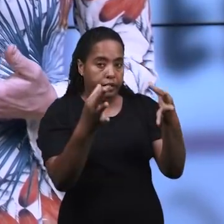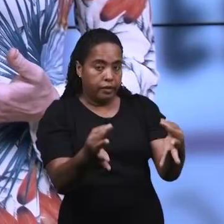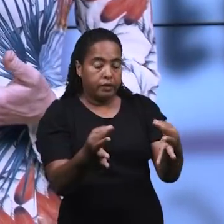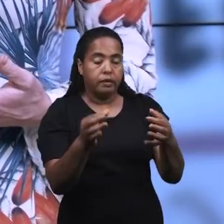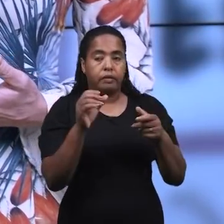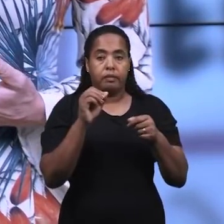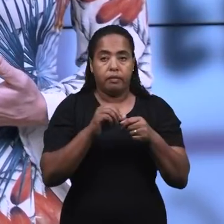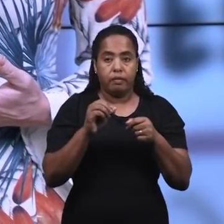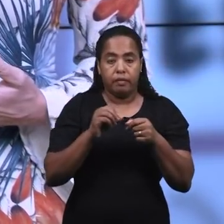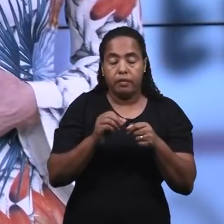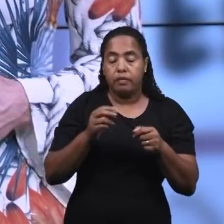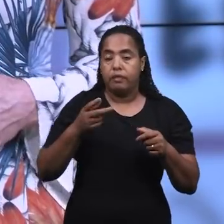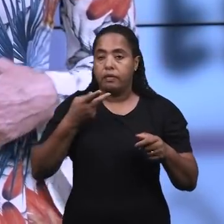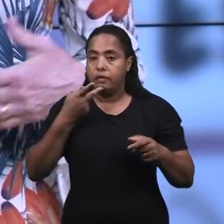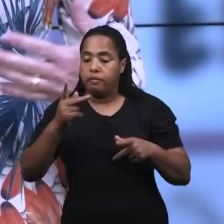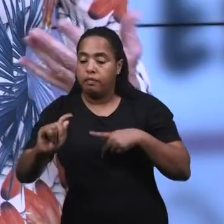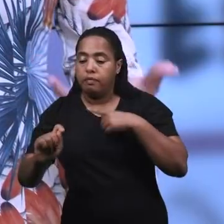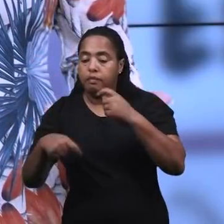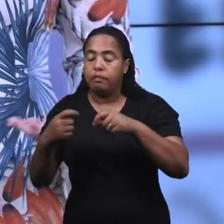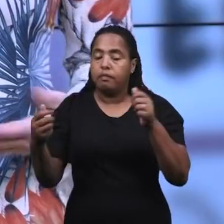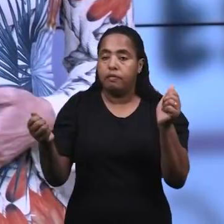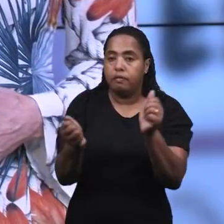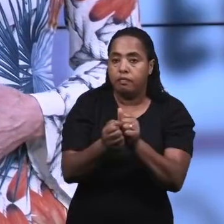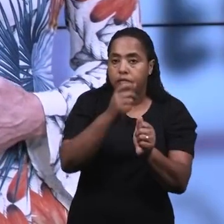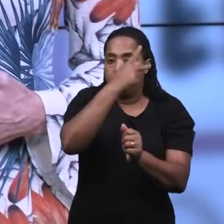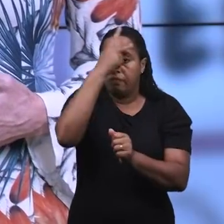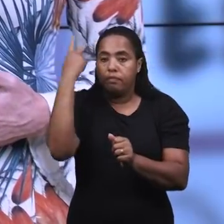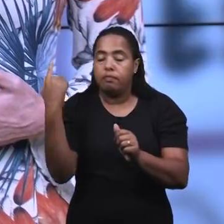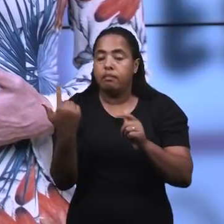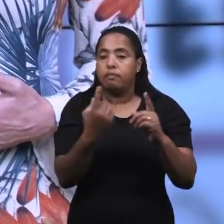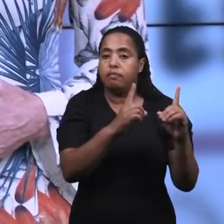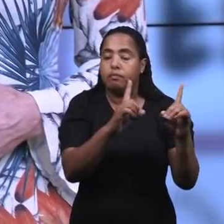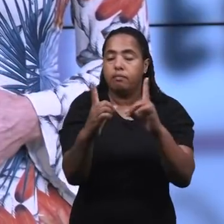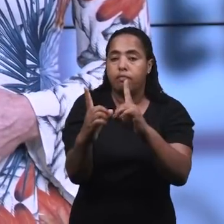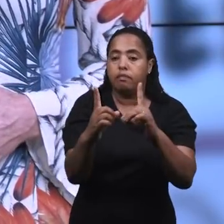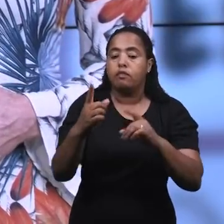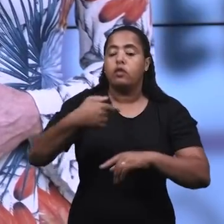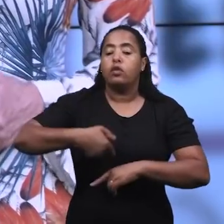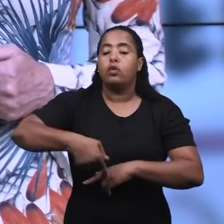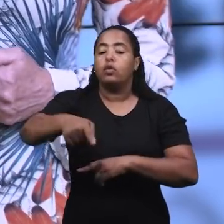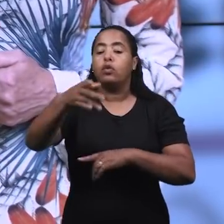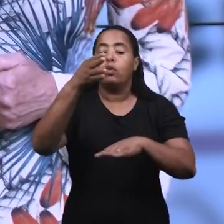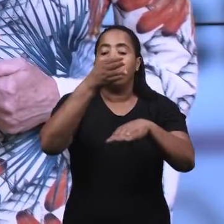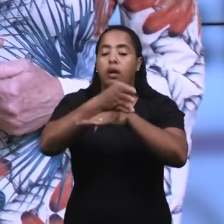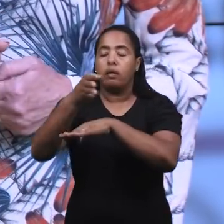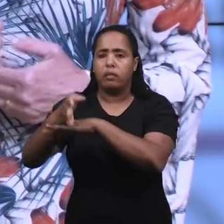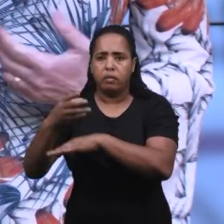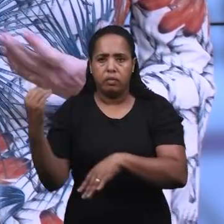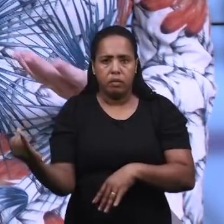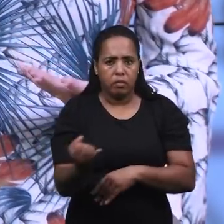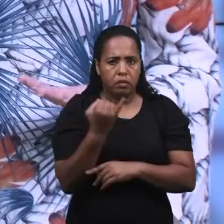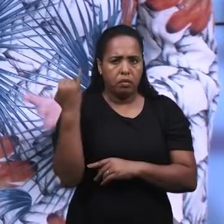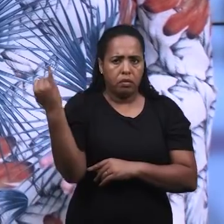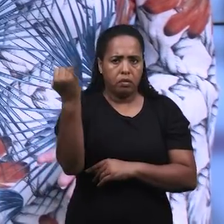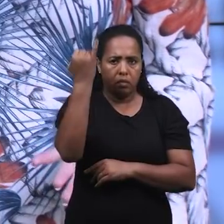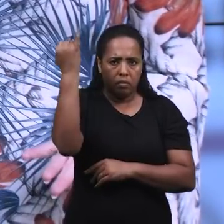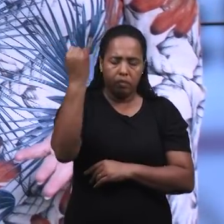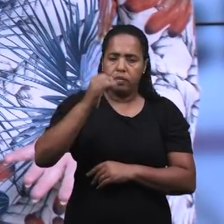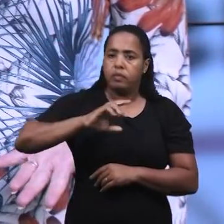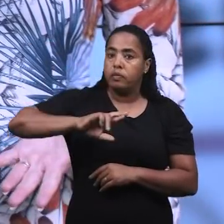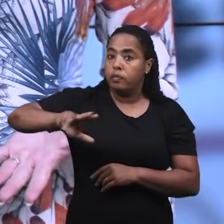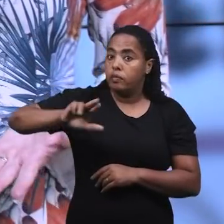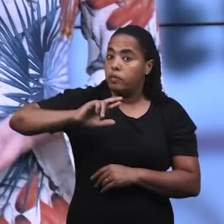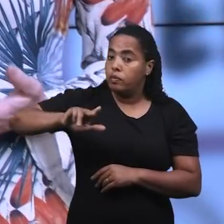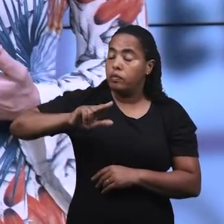fazem, falam, com quem andam, onde vão, é de suma importância. Não somente